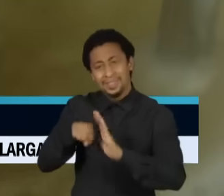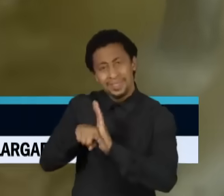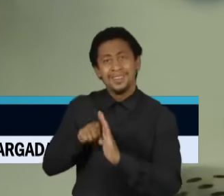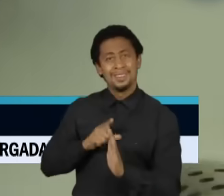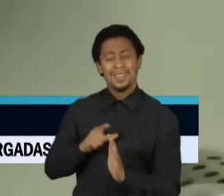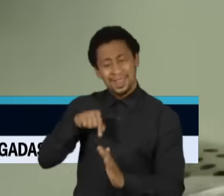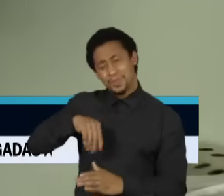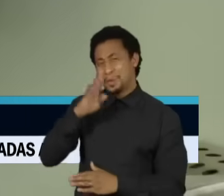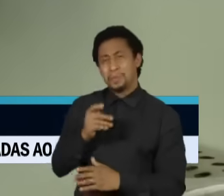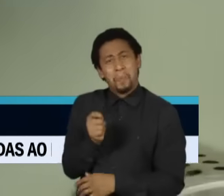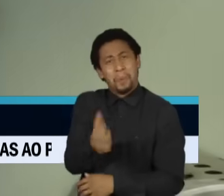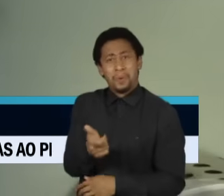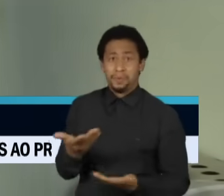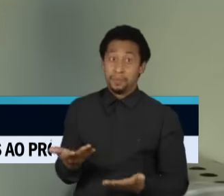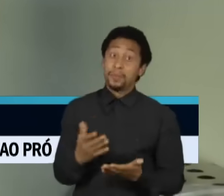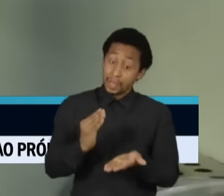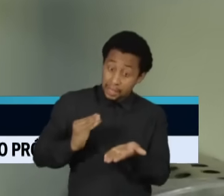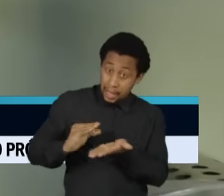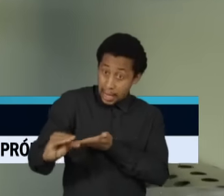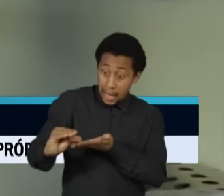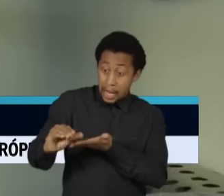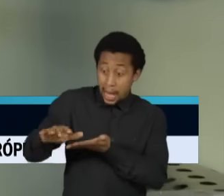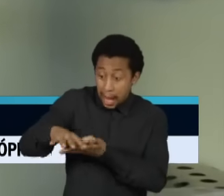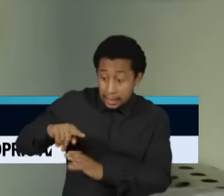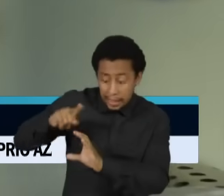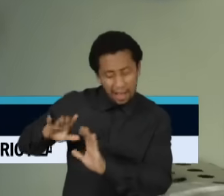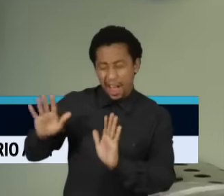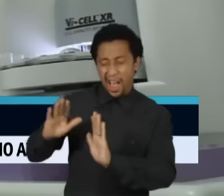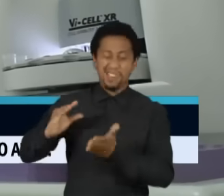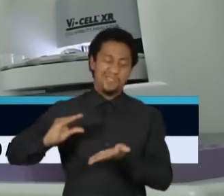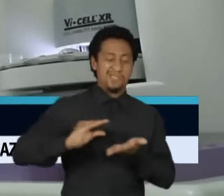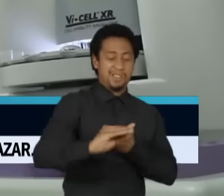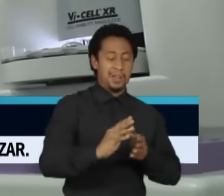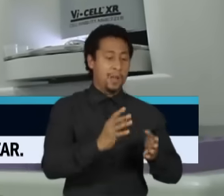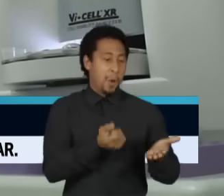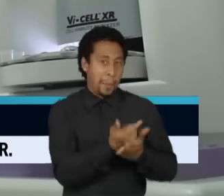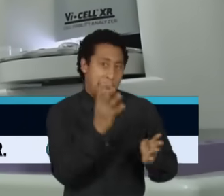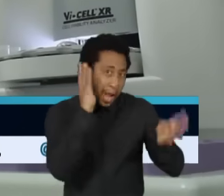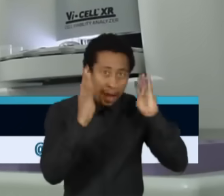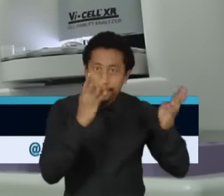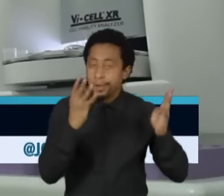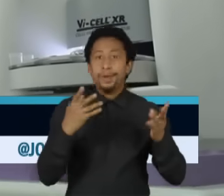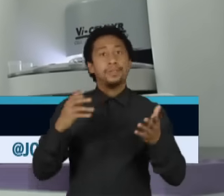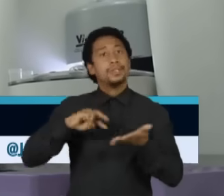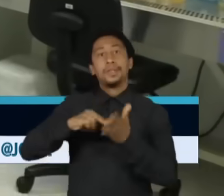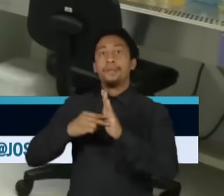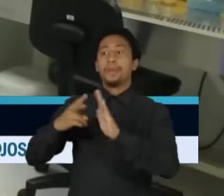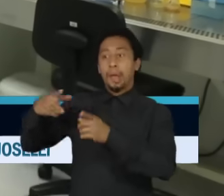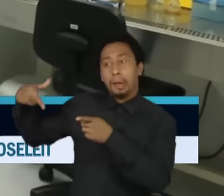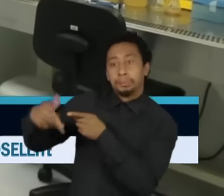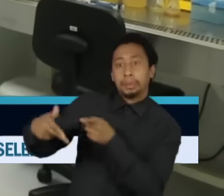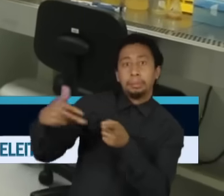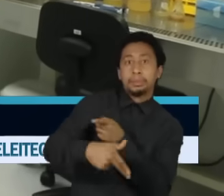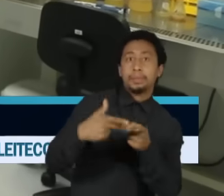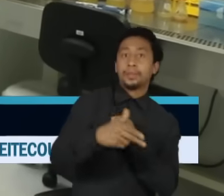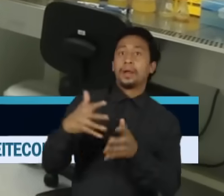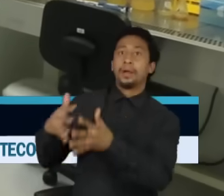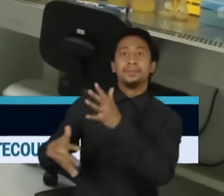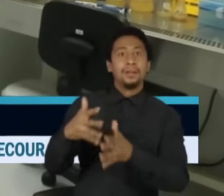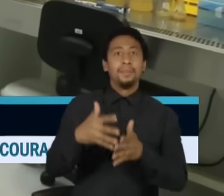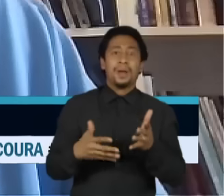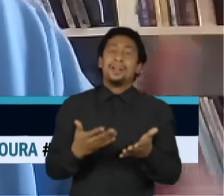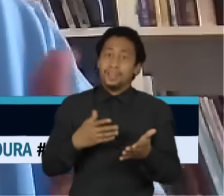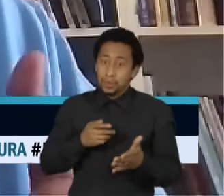ciência brasileira, que nos últimos anos perdeu parte importante do orçamento e que vem sofrendo com o bloqueio de